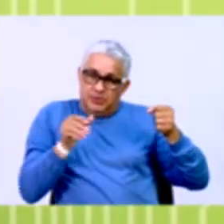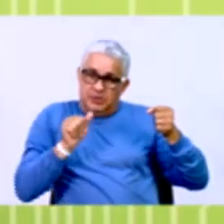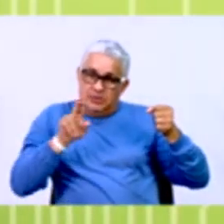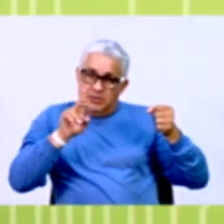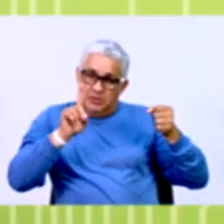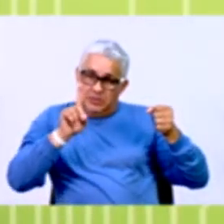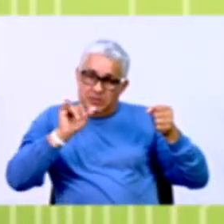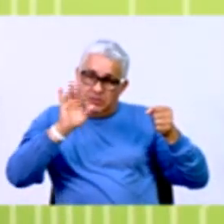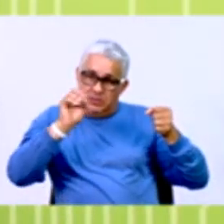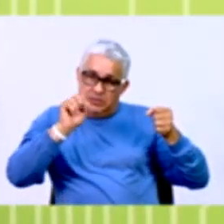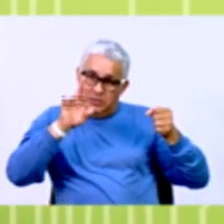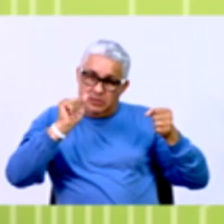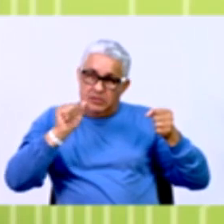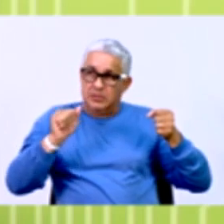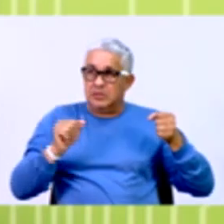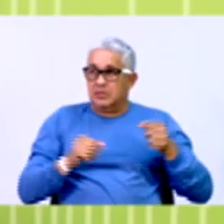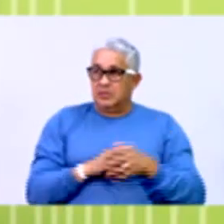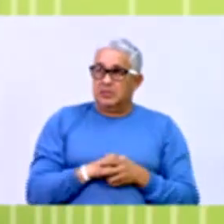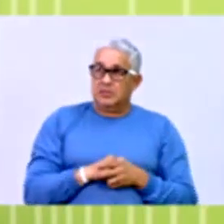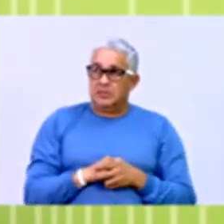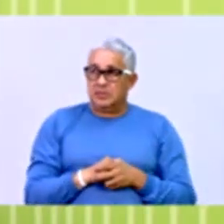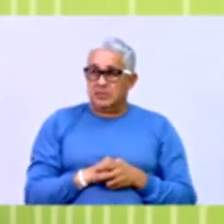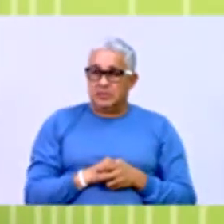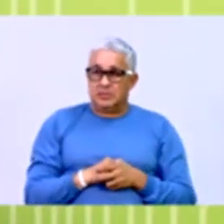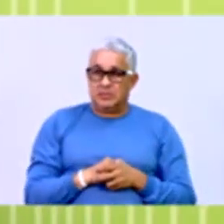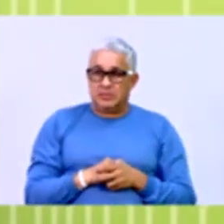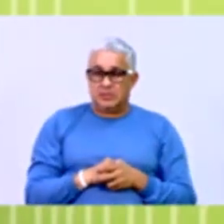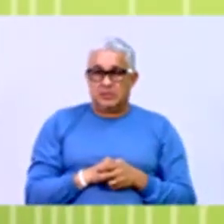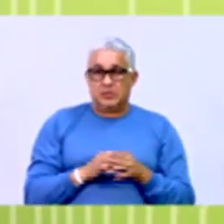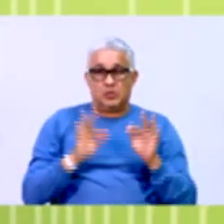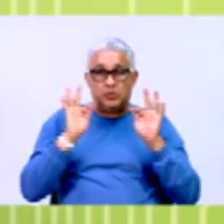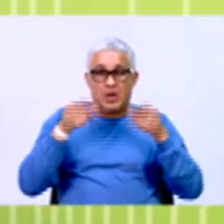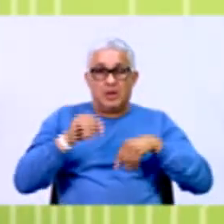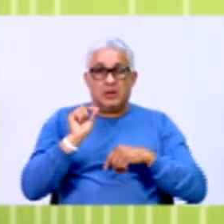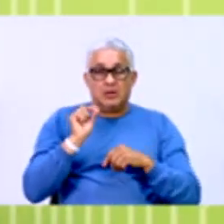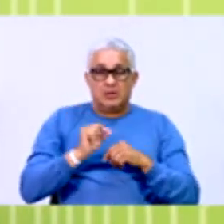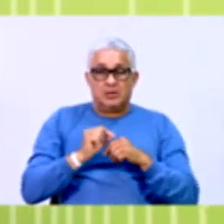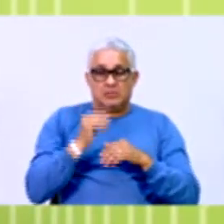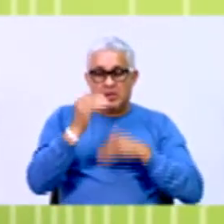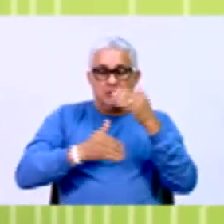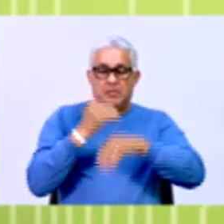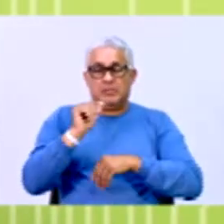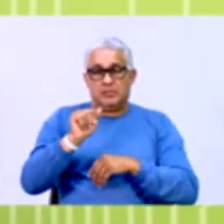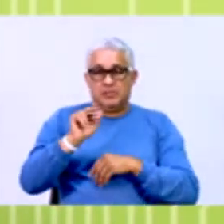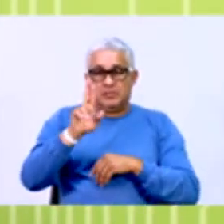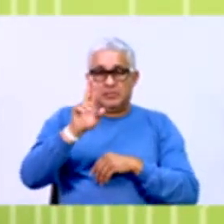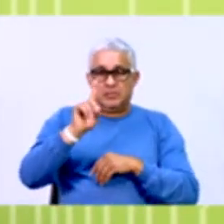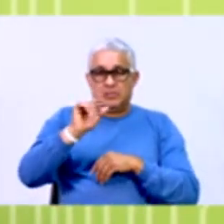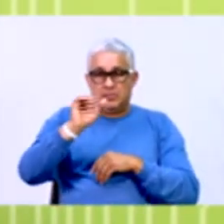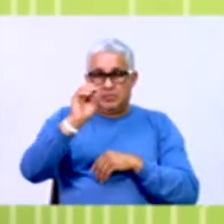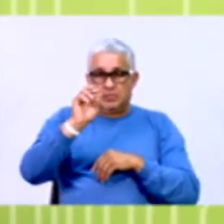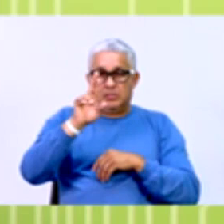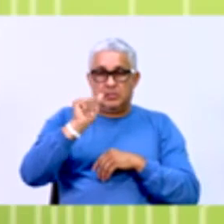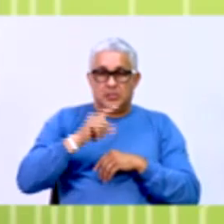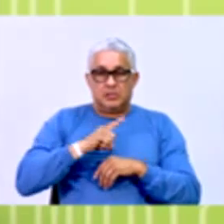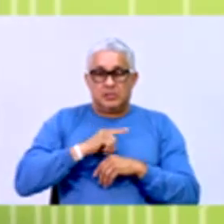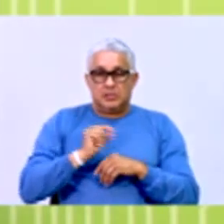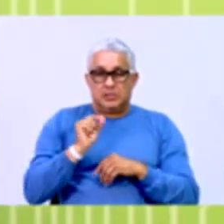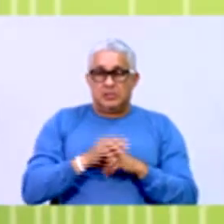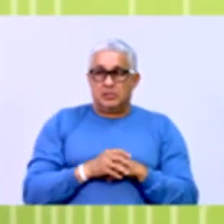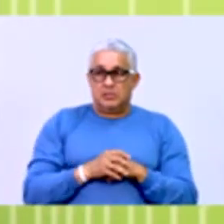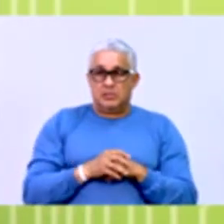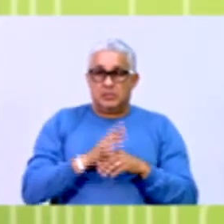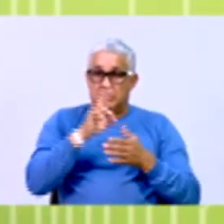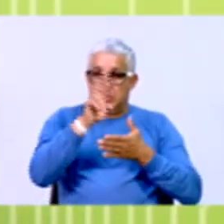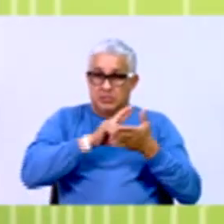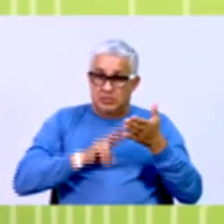gerou. Bom, então no final de tudo isso, do processo de auditoria, existe o que? A emissão do